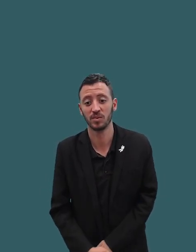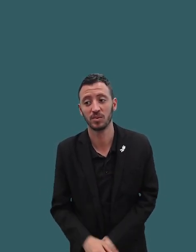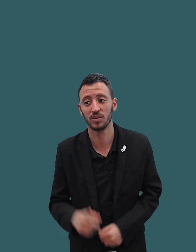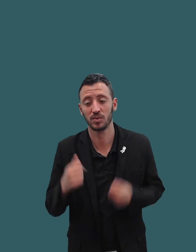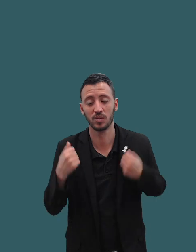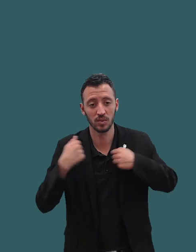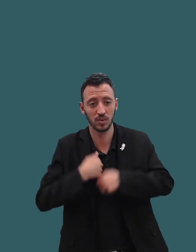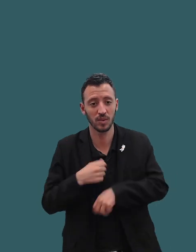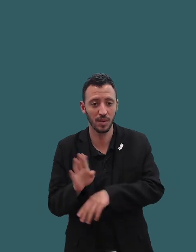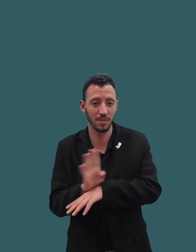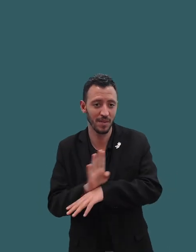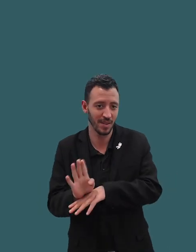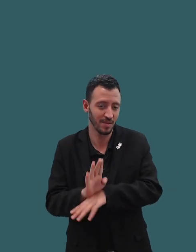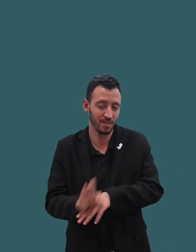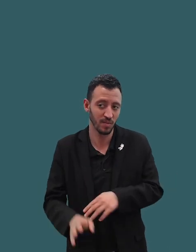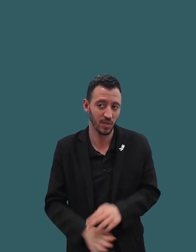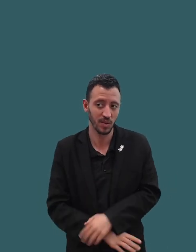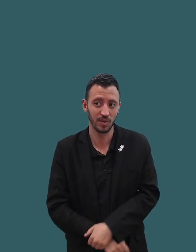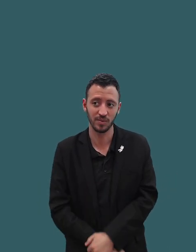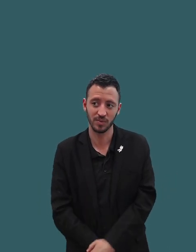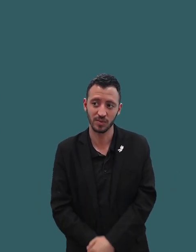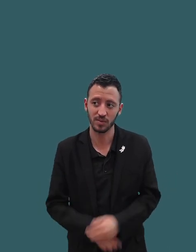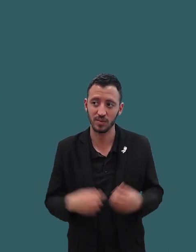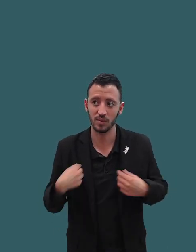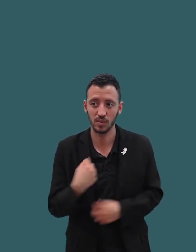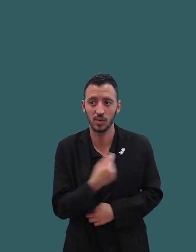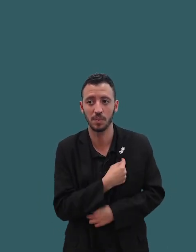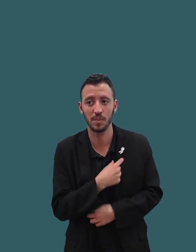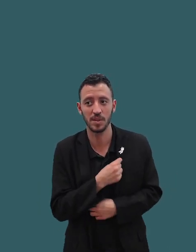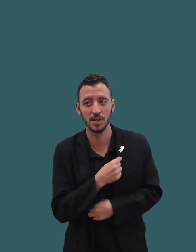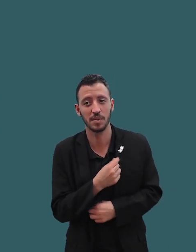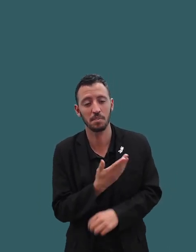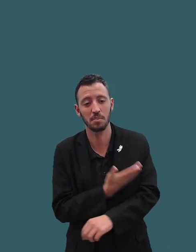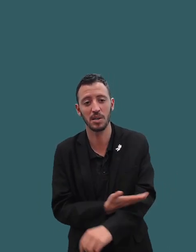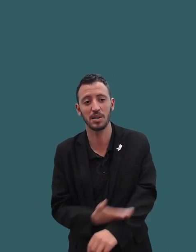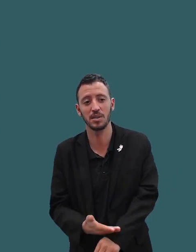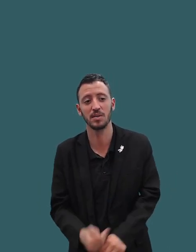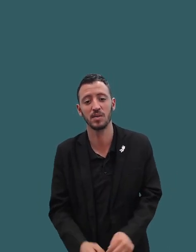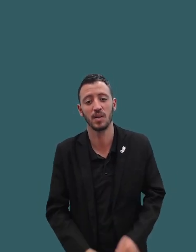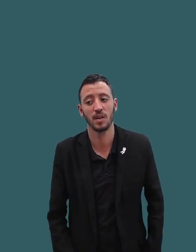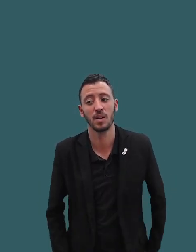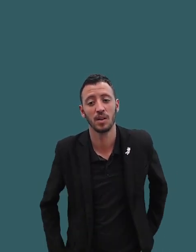e um casaco bege, uma blusa branca.